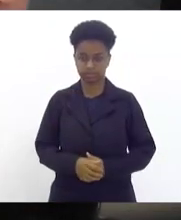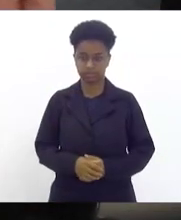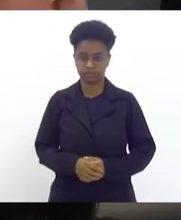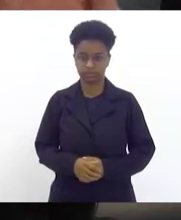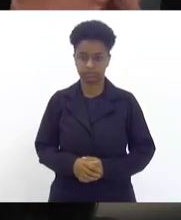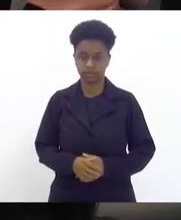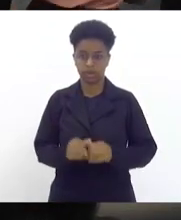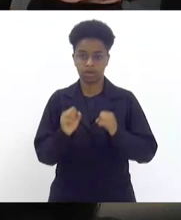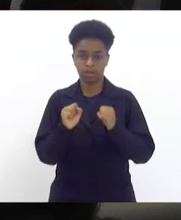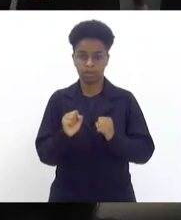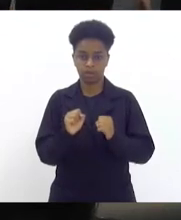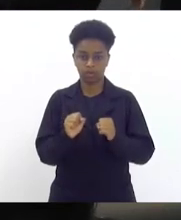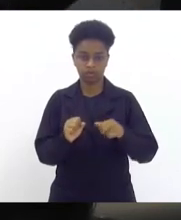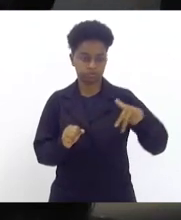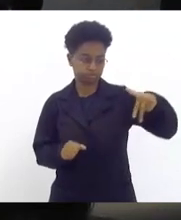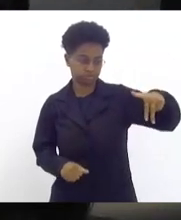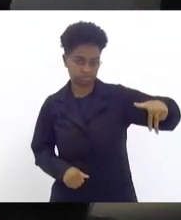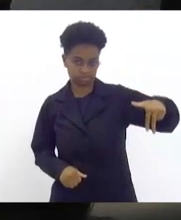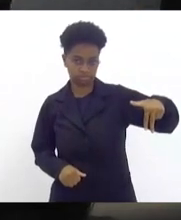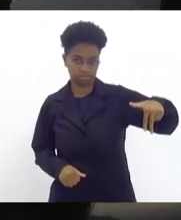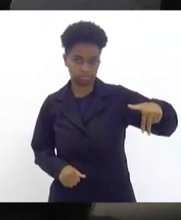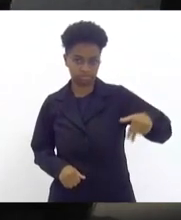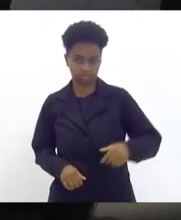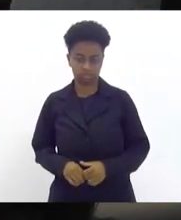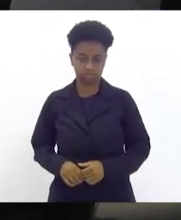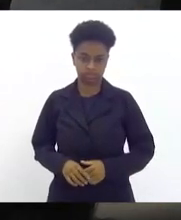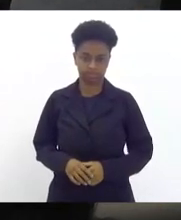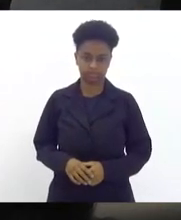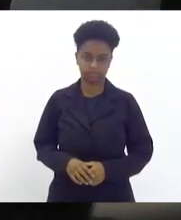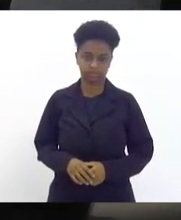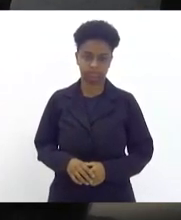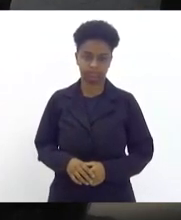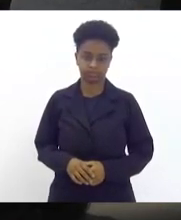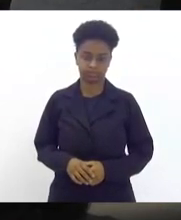a senhora pode usar a Tribuna aqui do meu lado direito